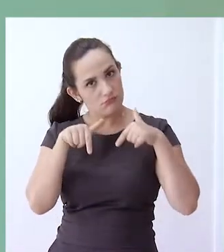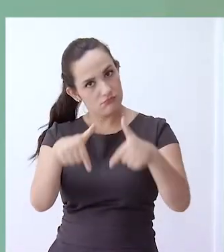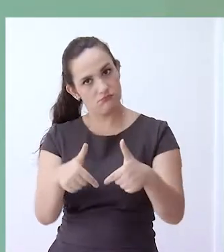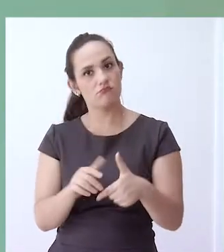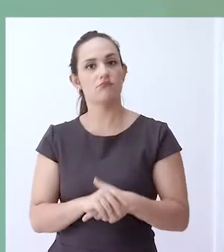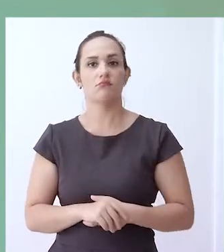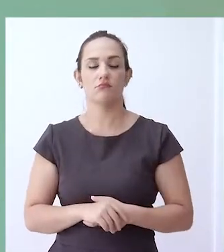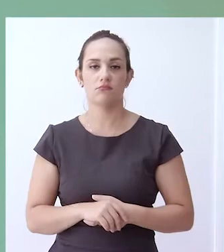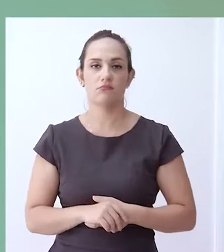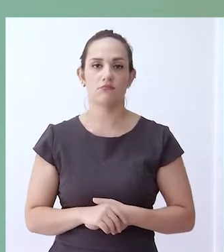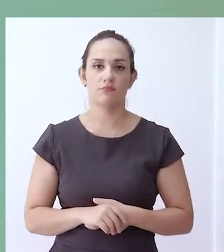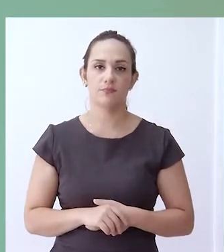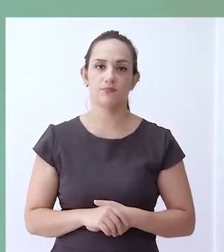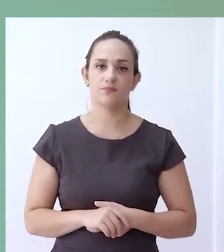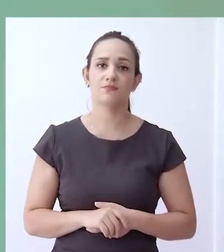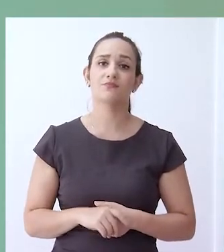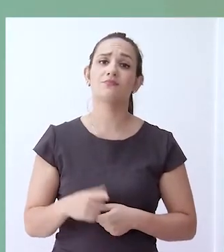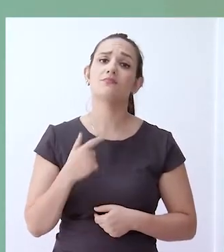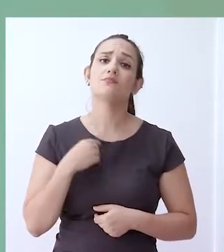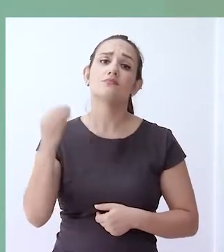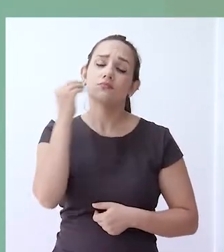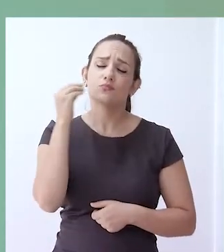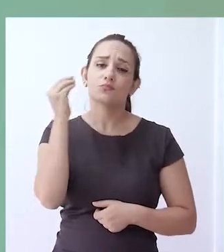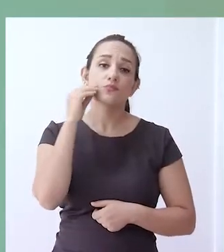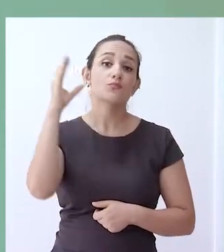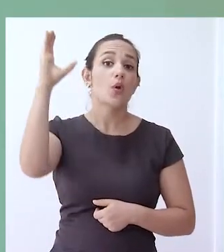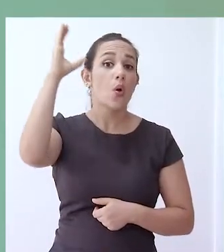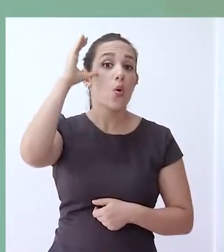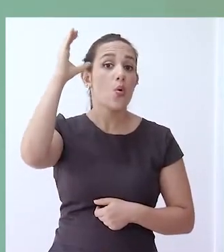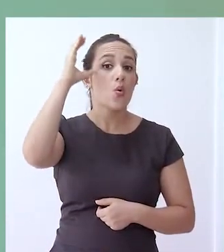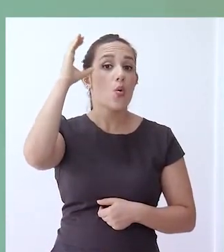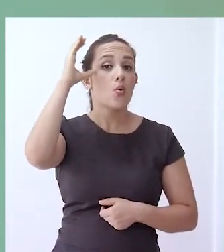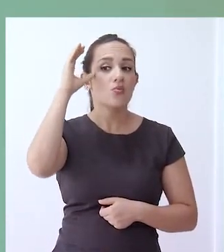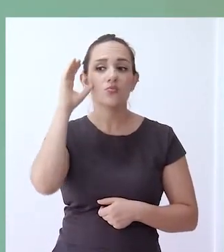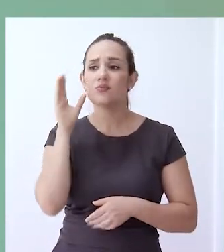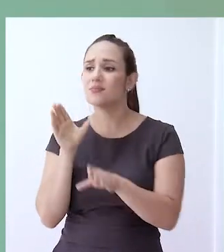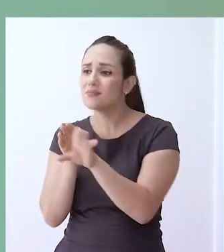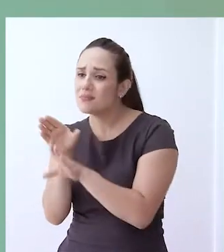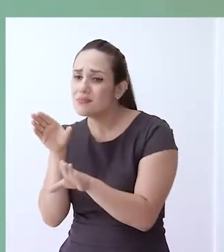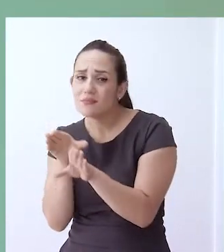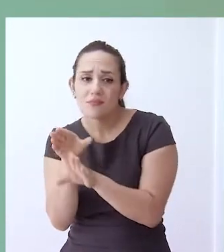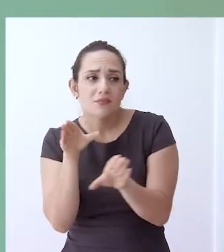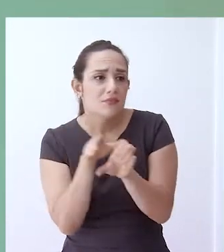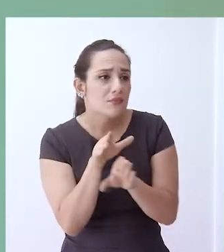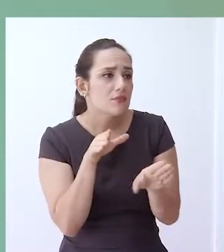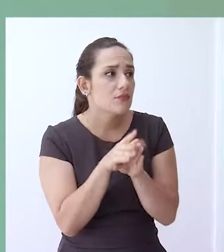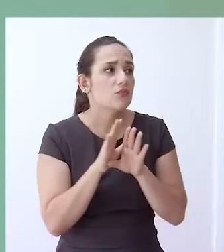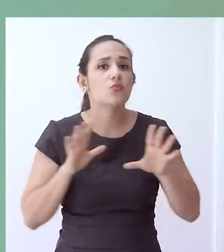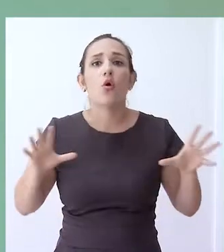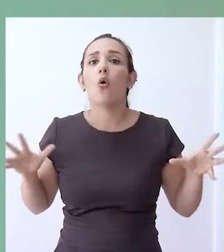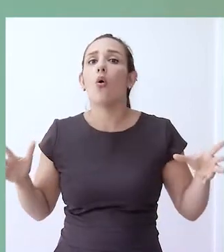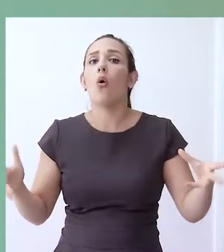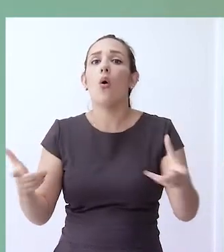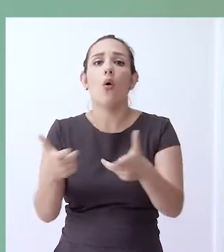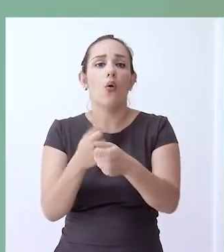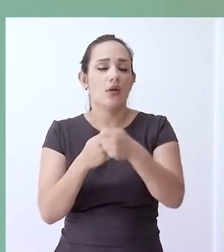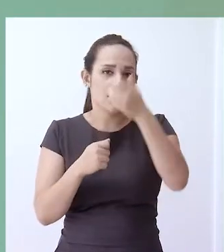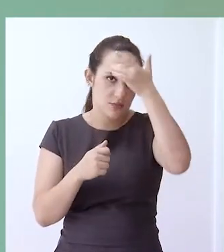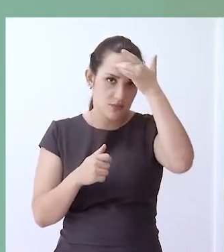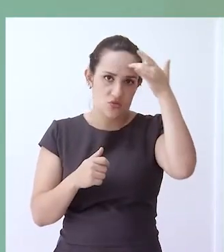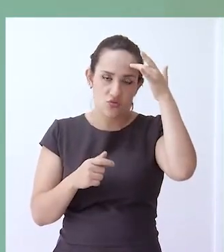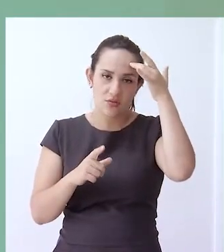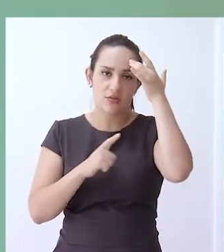também tentar conscientizar, esse é um trabalho mais árduo, todos os atores envolvidos na audiência